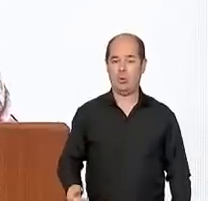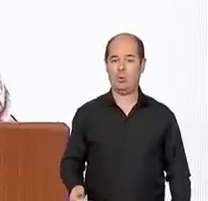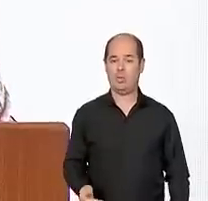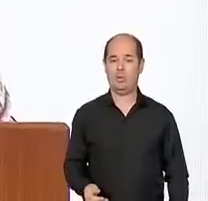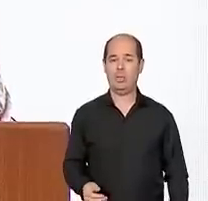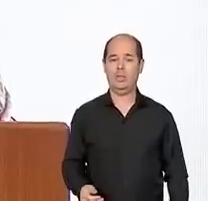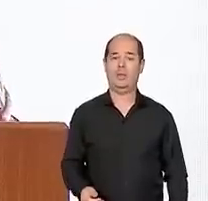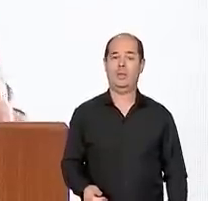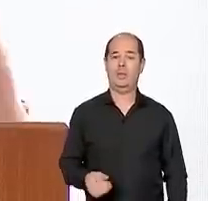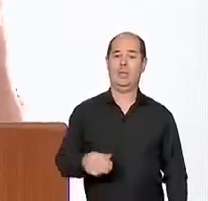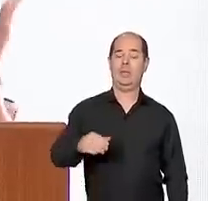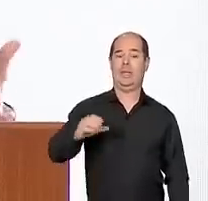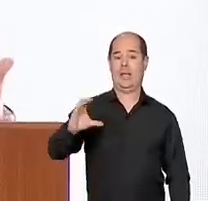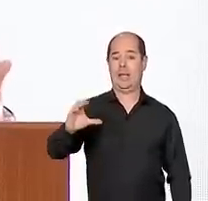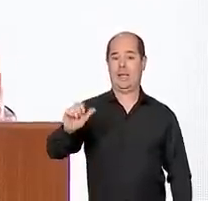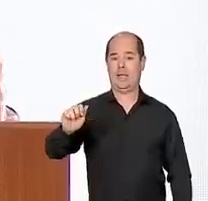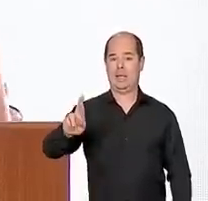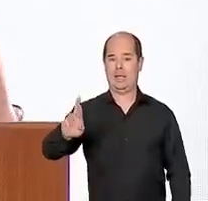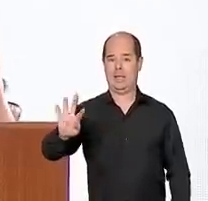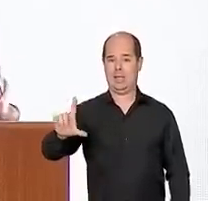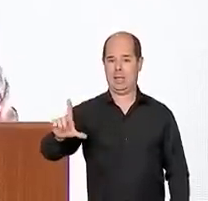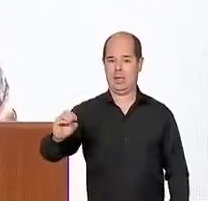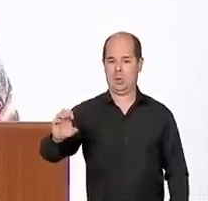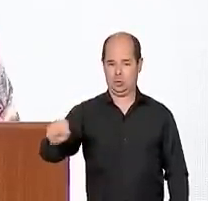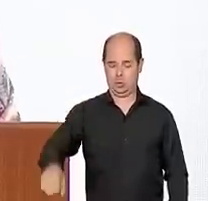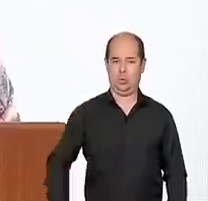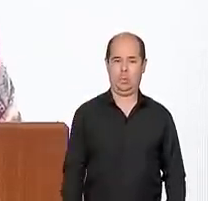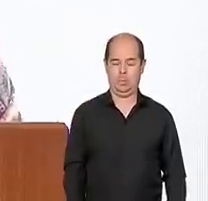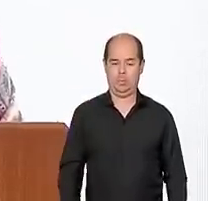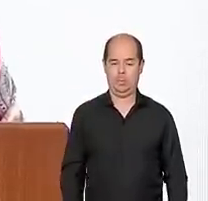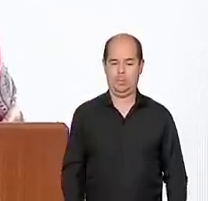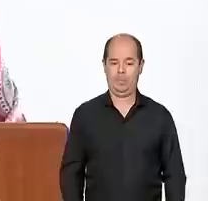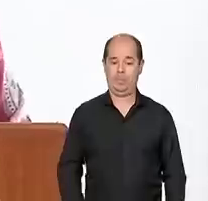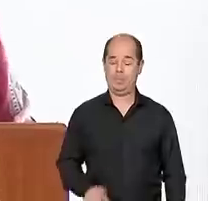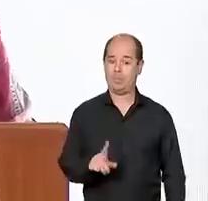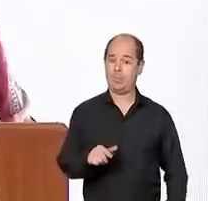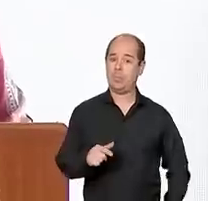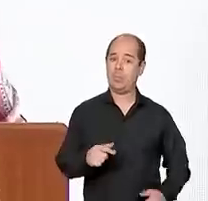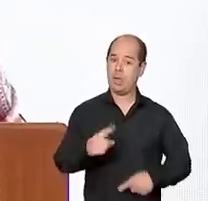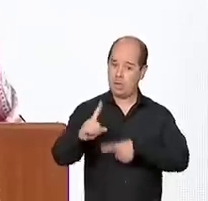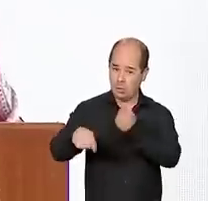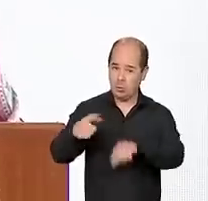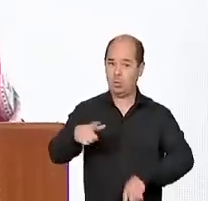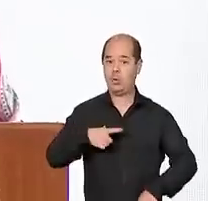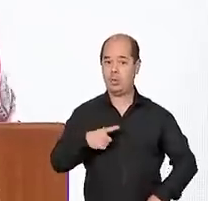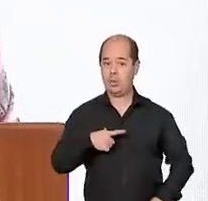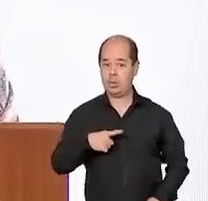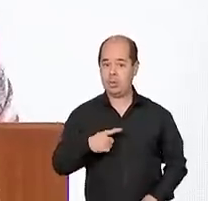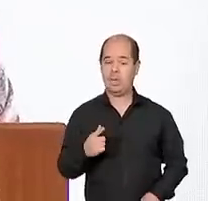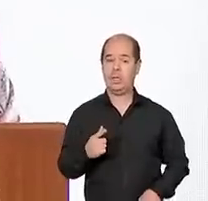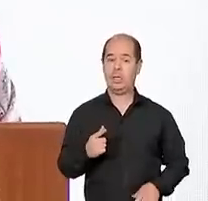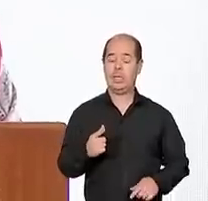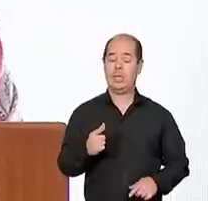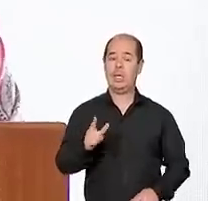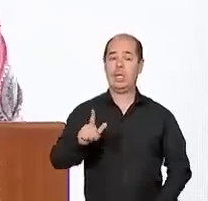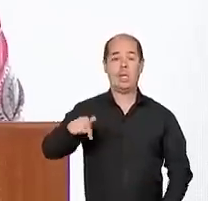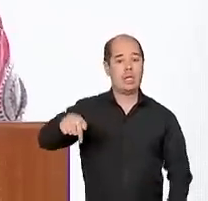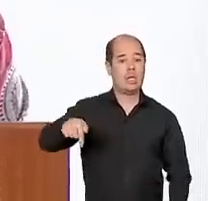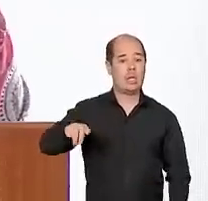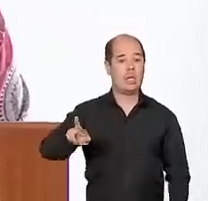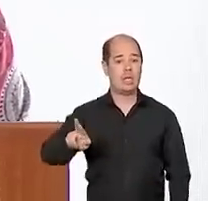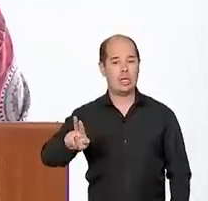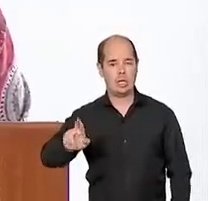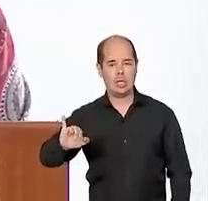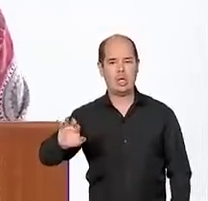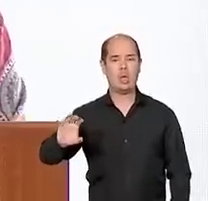Teve continuidade até a gestão do ministro Chiora, em diferentes versões, diferentes facetas,